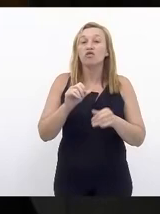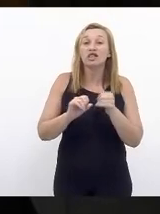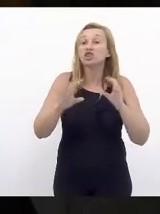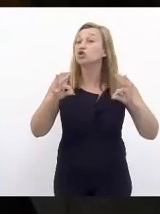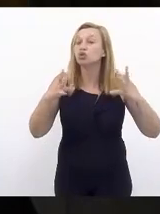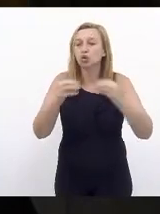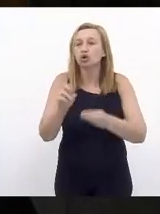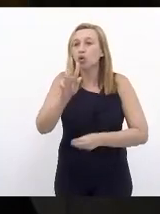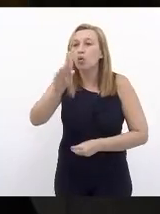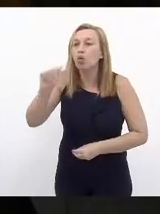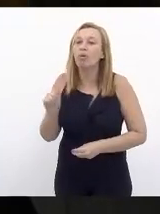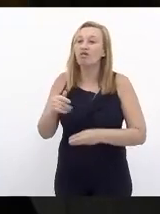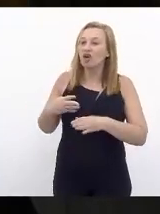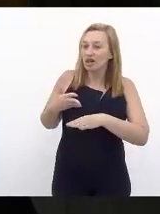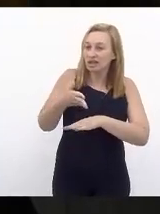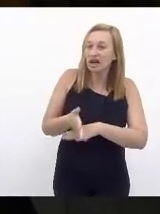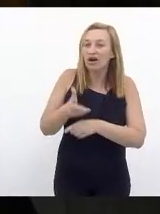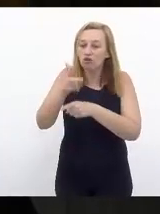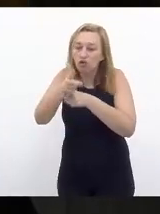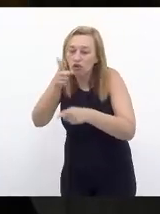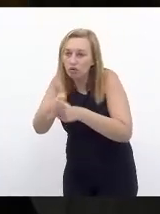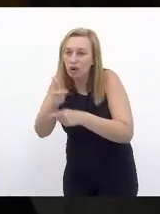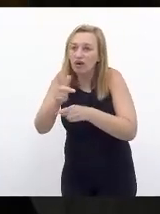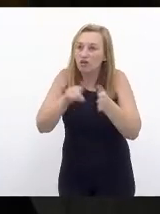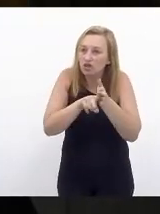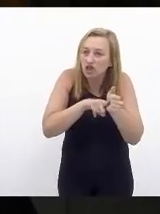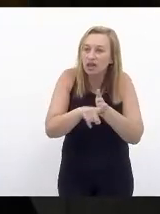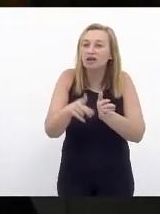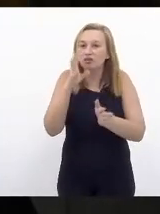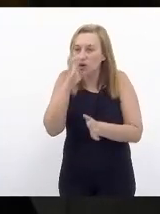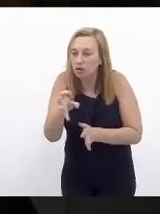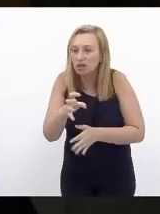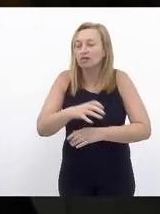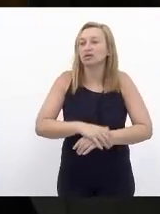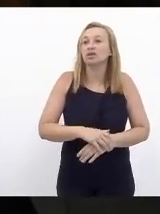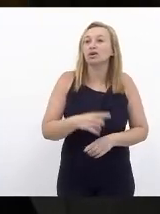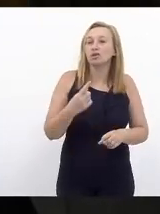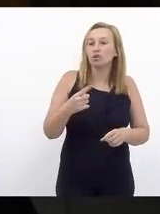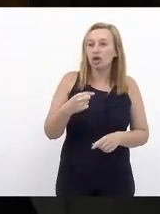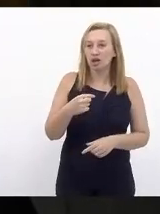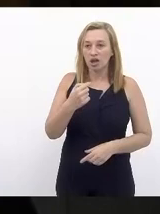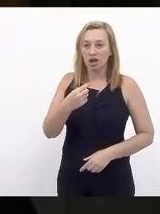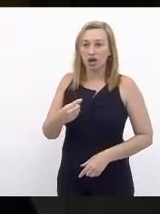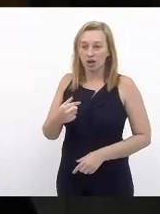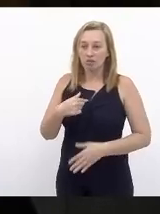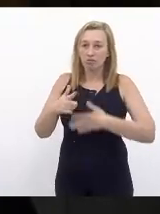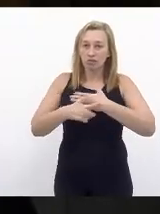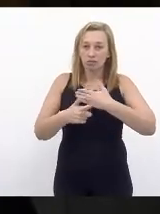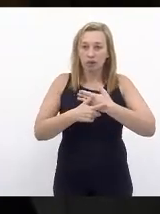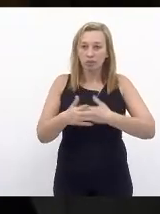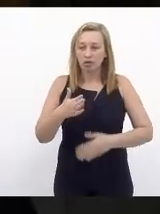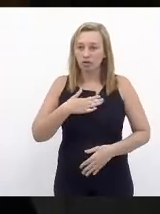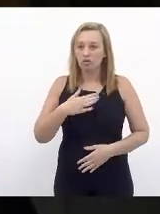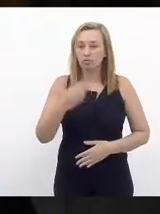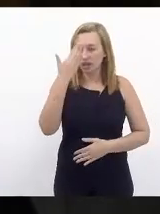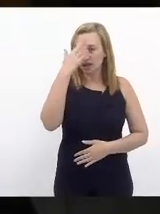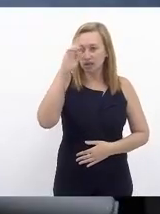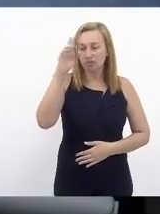UPAs. Vou entrar, vou filmar, vou fiscalizar e vou denunciar. Porque é para isso que eu estou aqui. Muito obrigado,